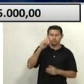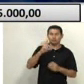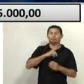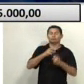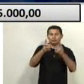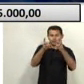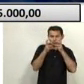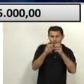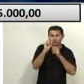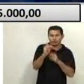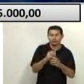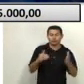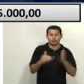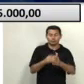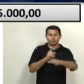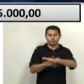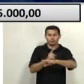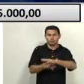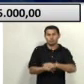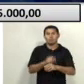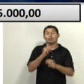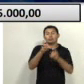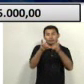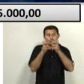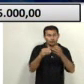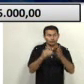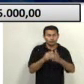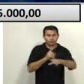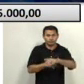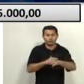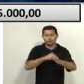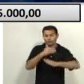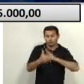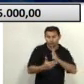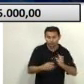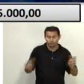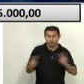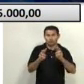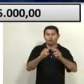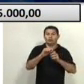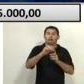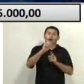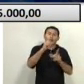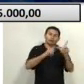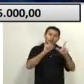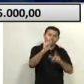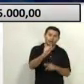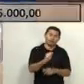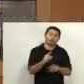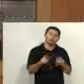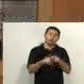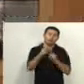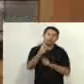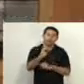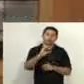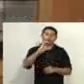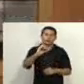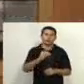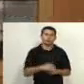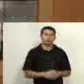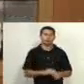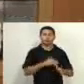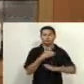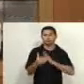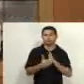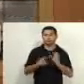gente percebeu até esse momento? O que a gente percebeu até esse momento? Todos os valores, tanto o item A, quanto o item B, quanto o C,